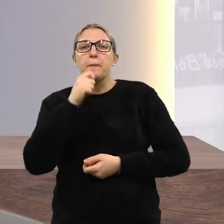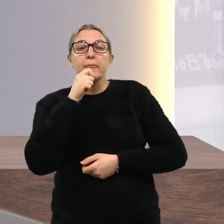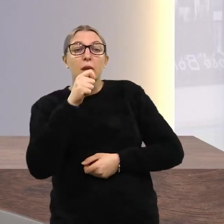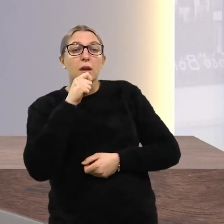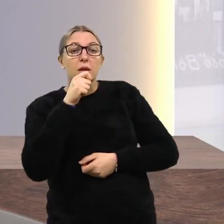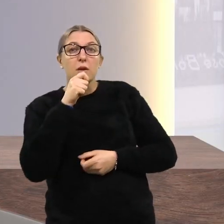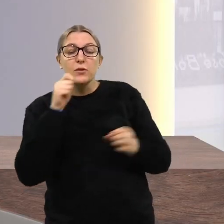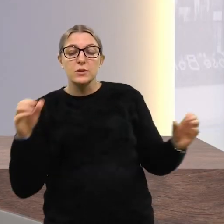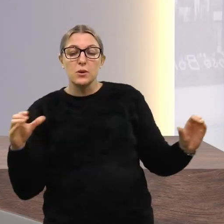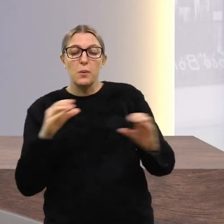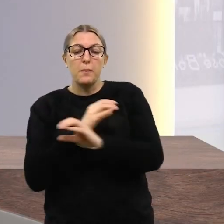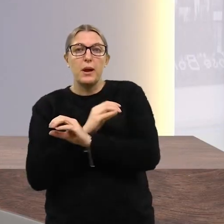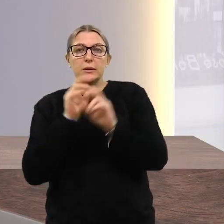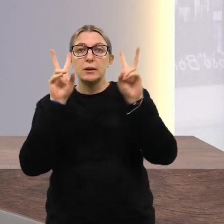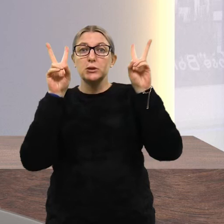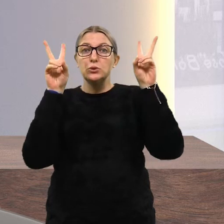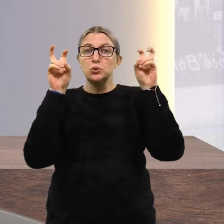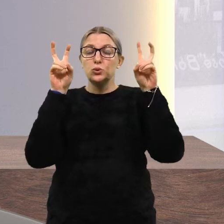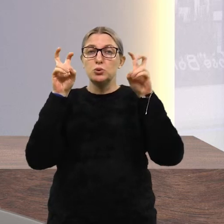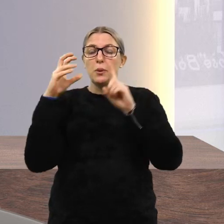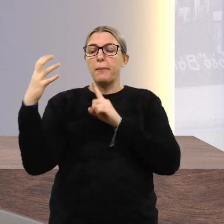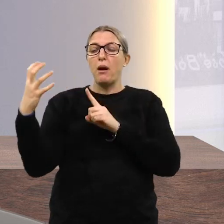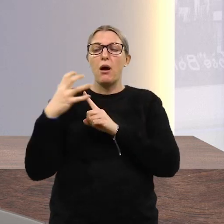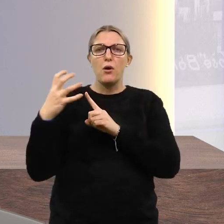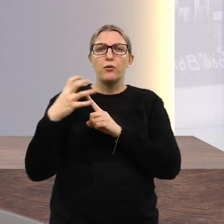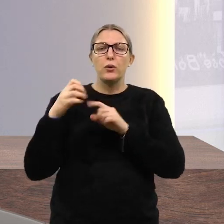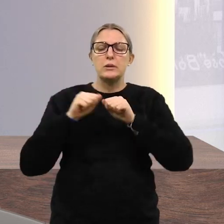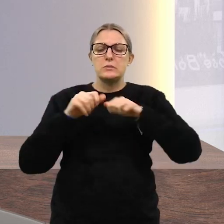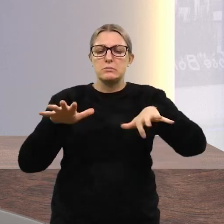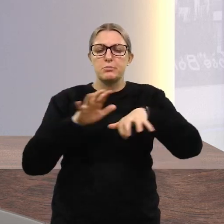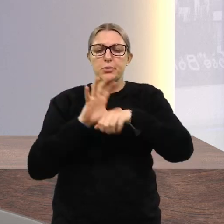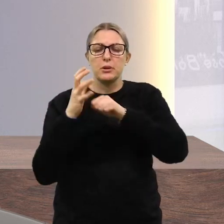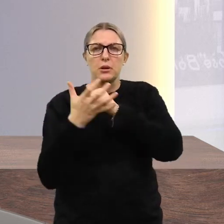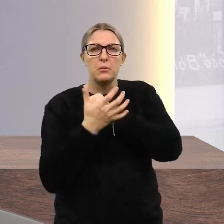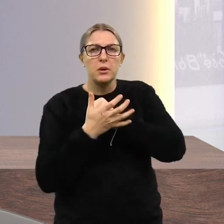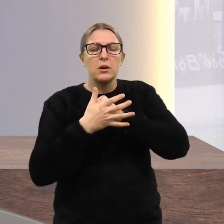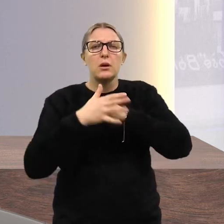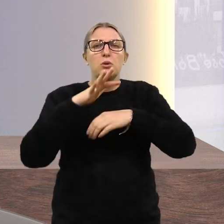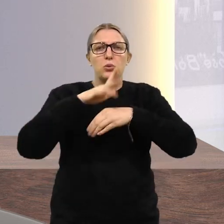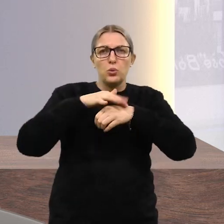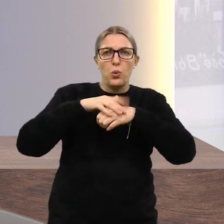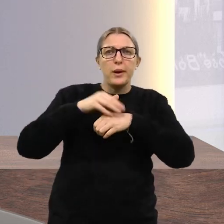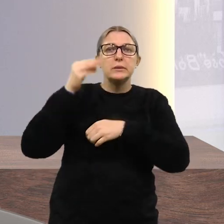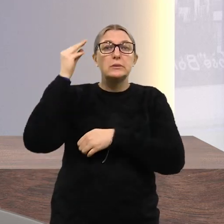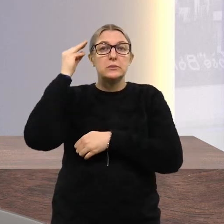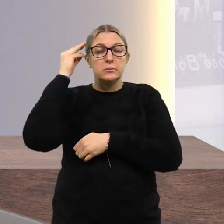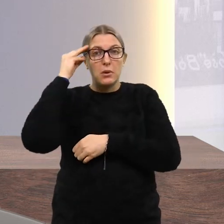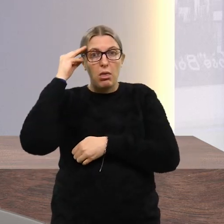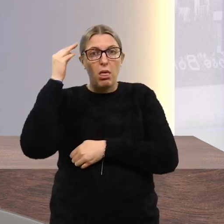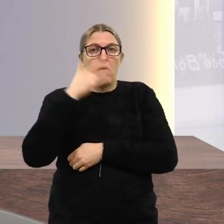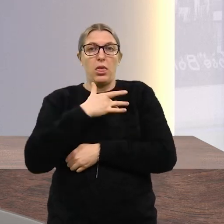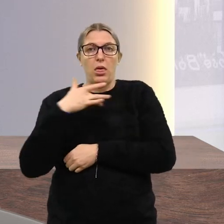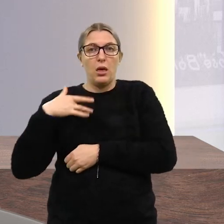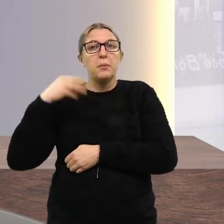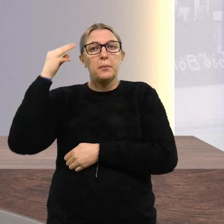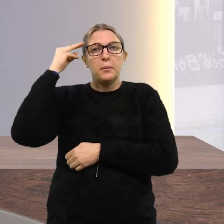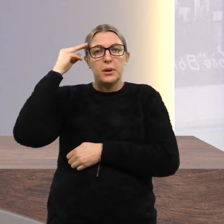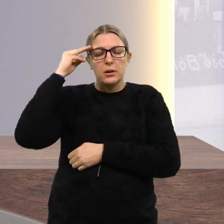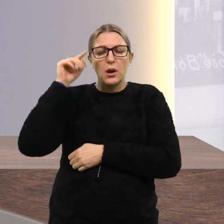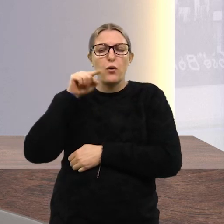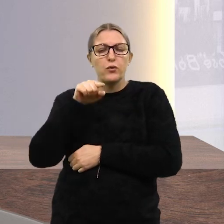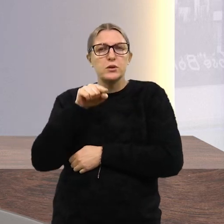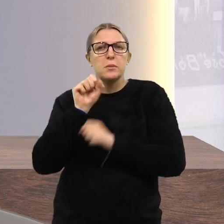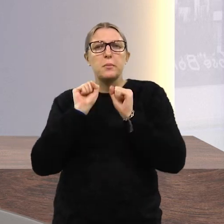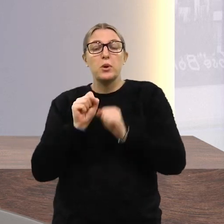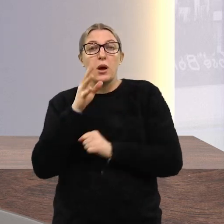entrevista completa sobre os efeitos neurológicos causados pela pandemia e as doenças pós-Covid você poderá